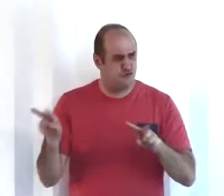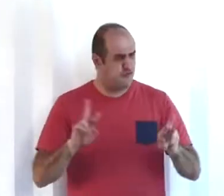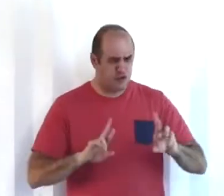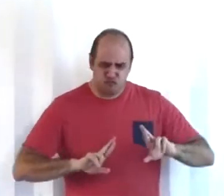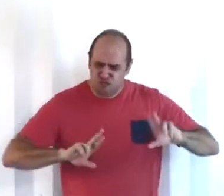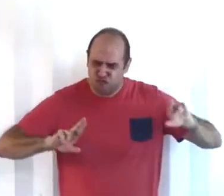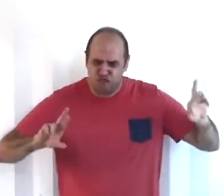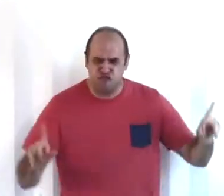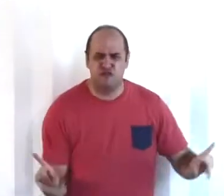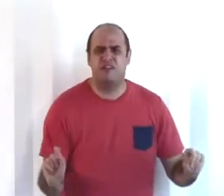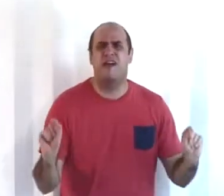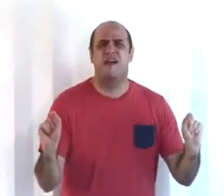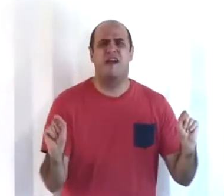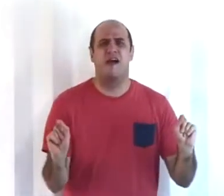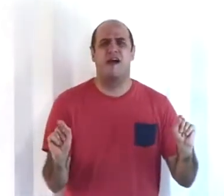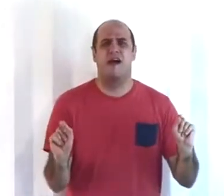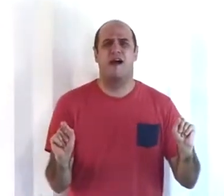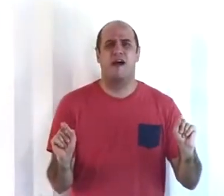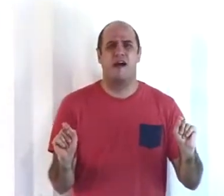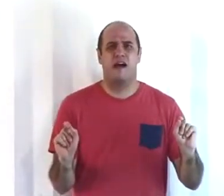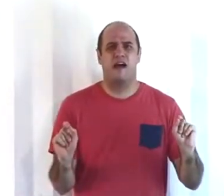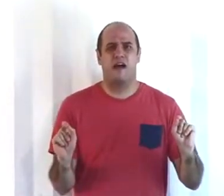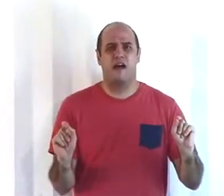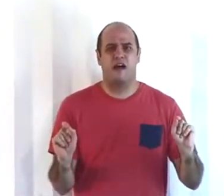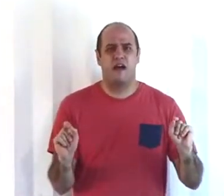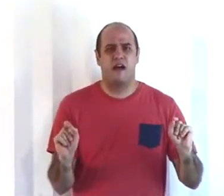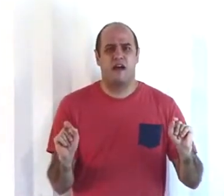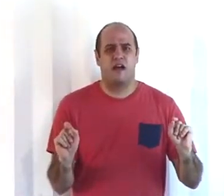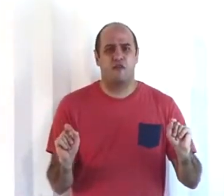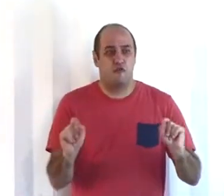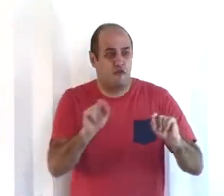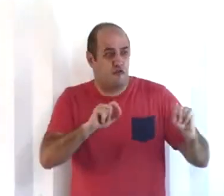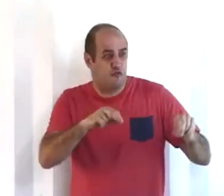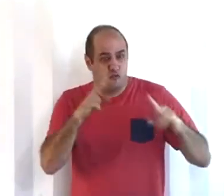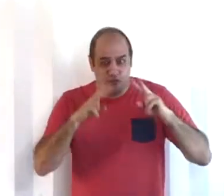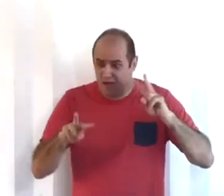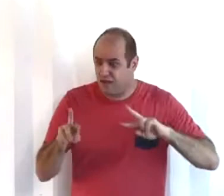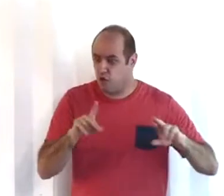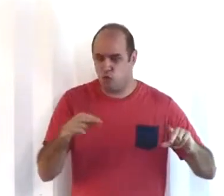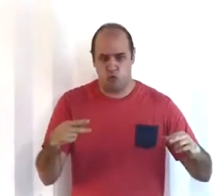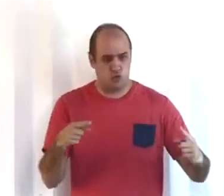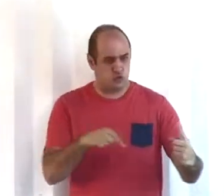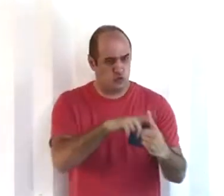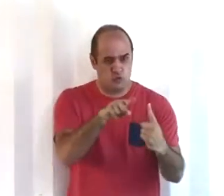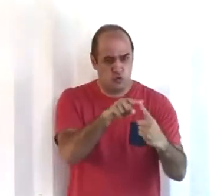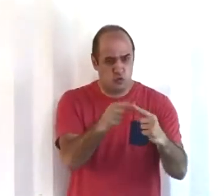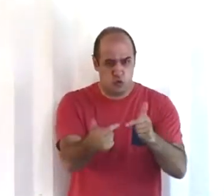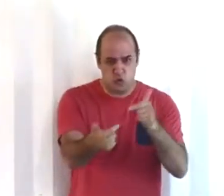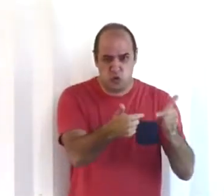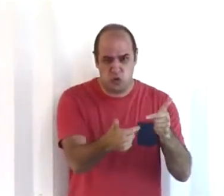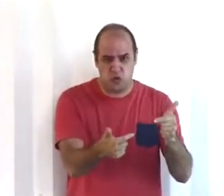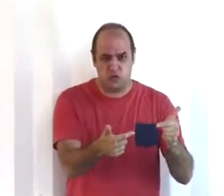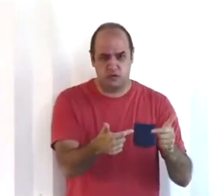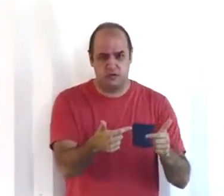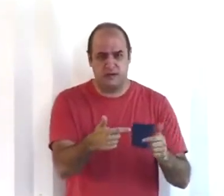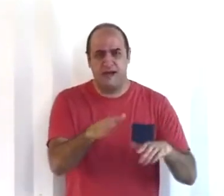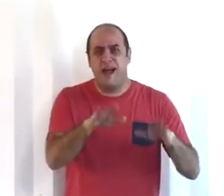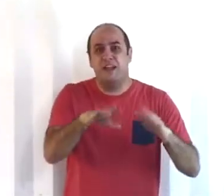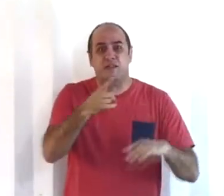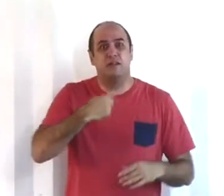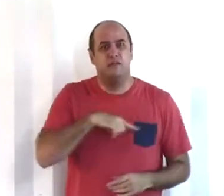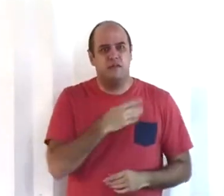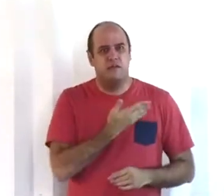que vemos nações atingirem os seus ideais, as suas metas, e ao mesmo tempo vemos pessoas muito próximas de